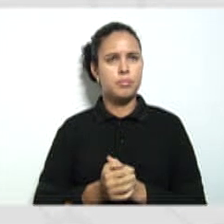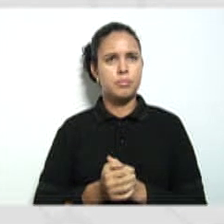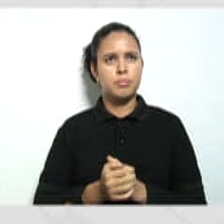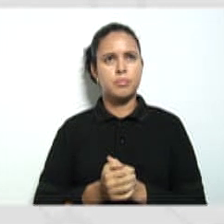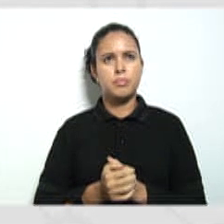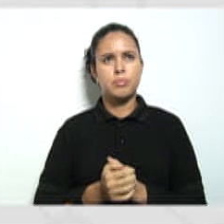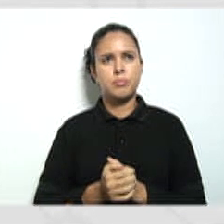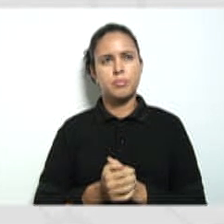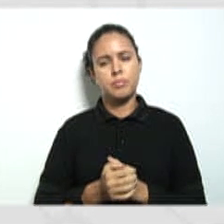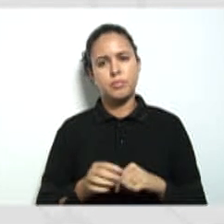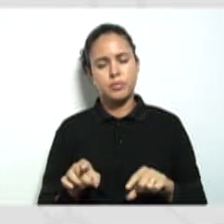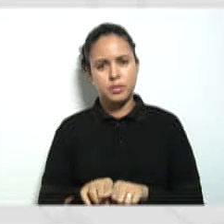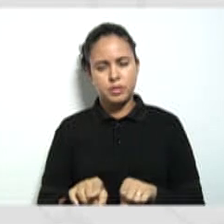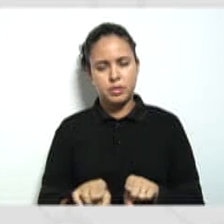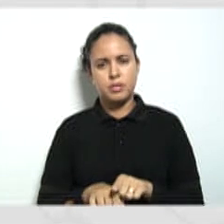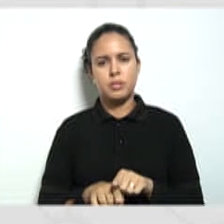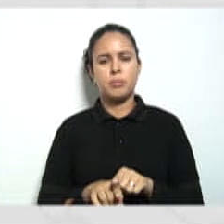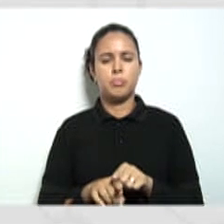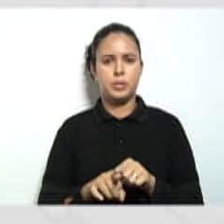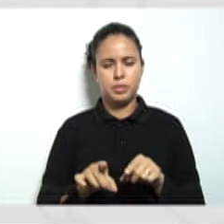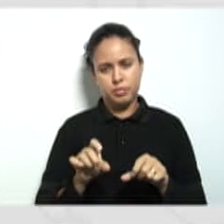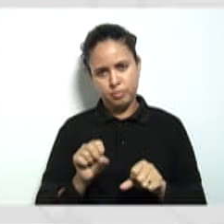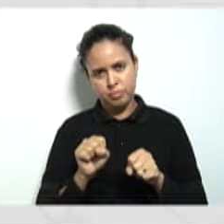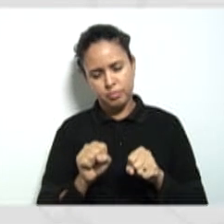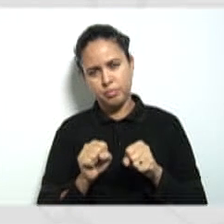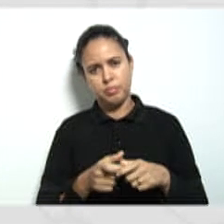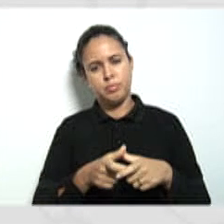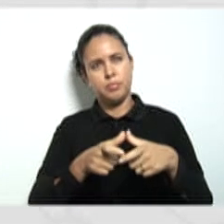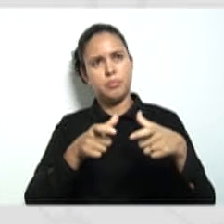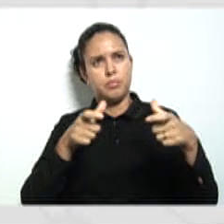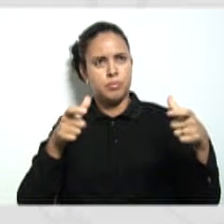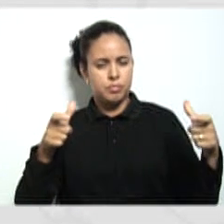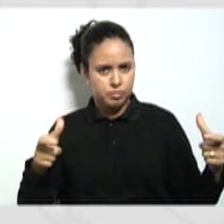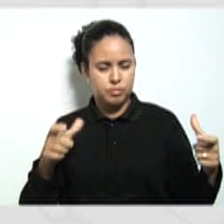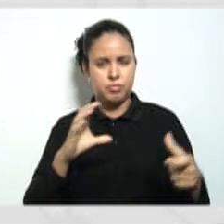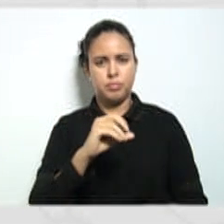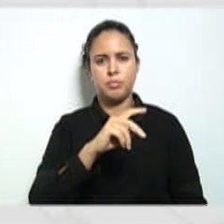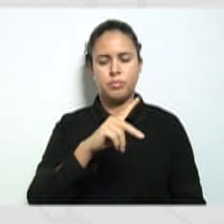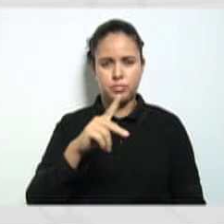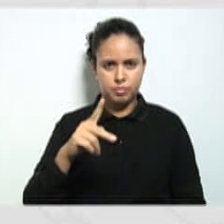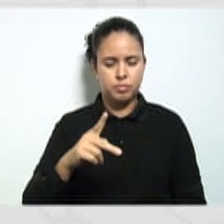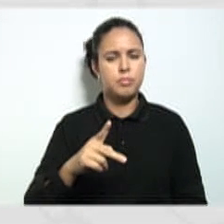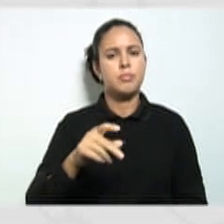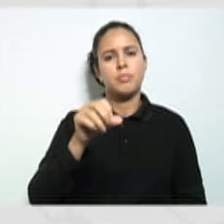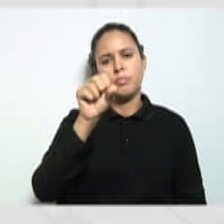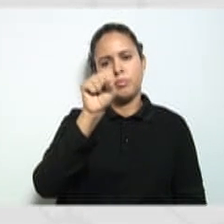Pode falar. Uma grande concentração de cooperativas bem-sucedidas na região sul e sudeste.